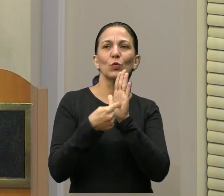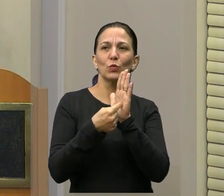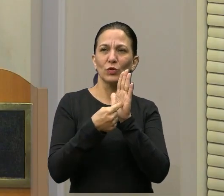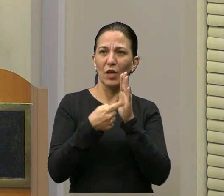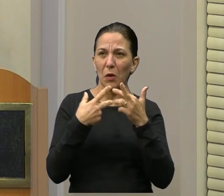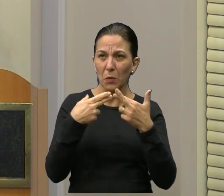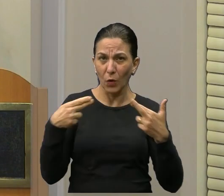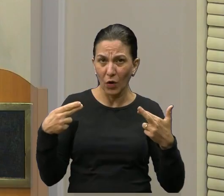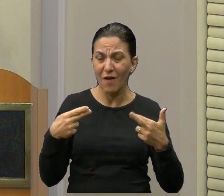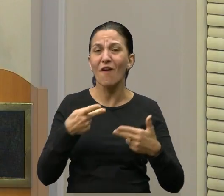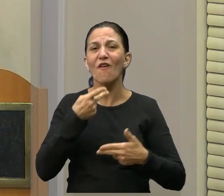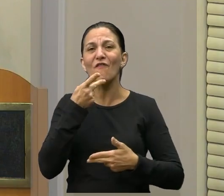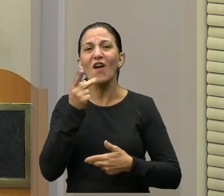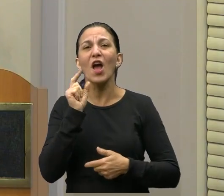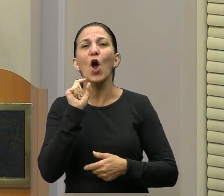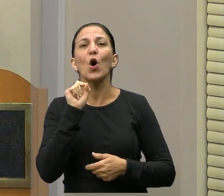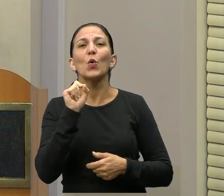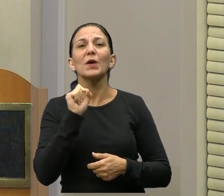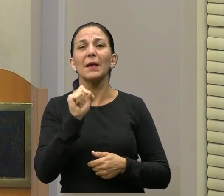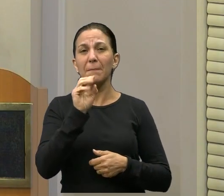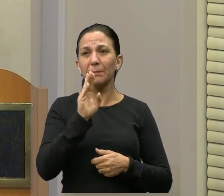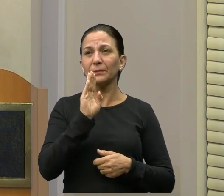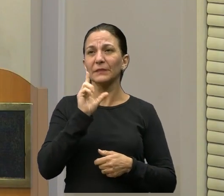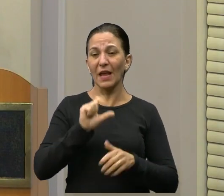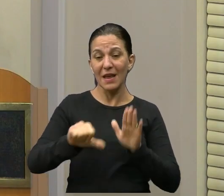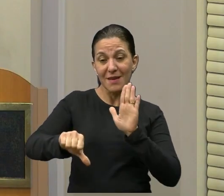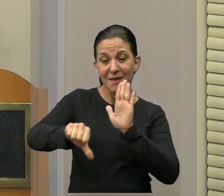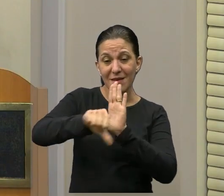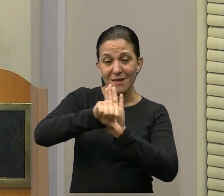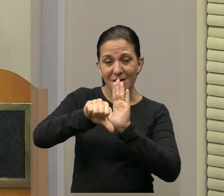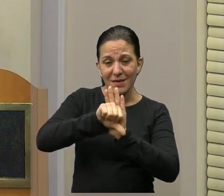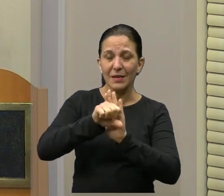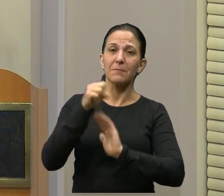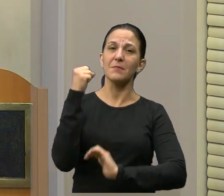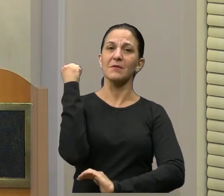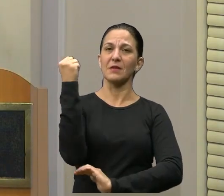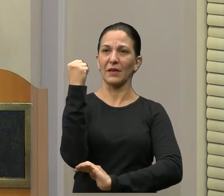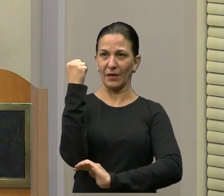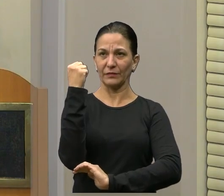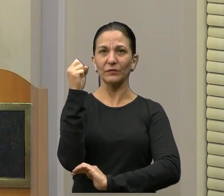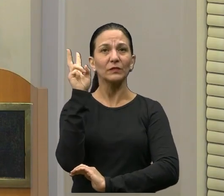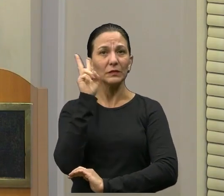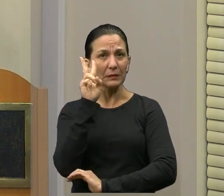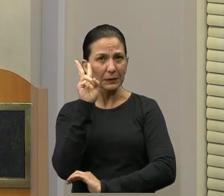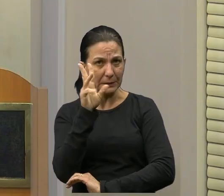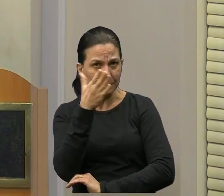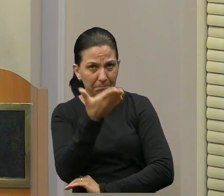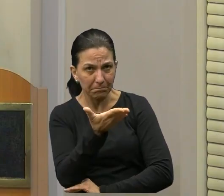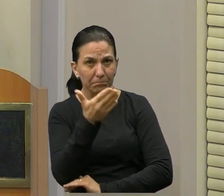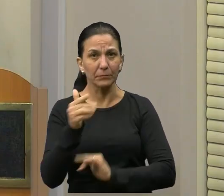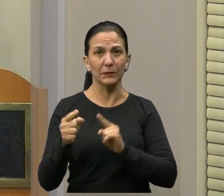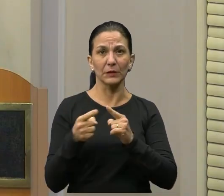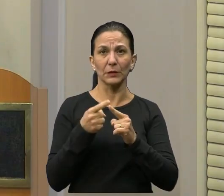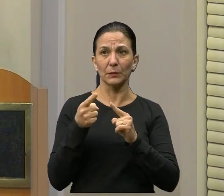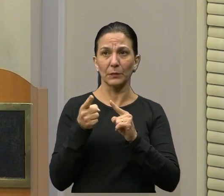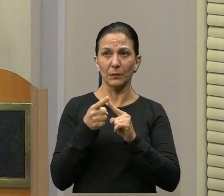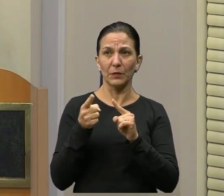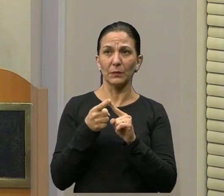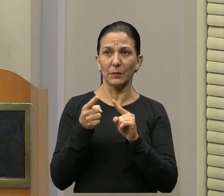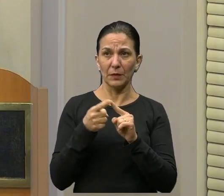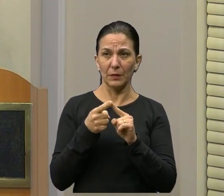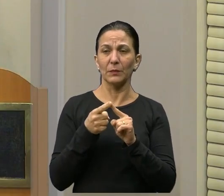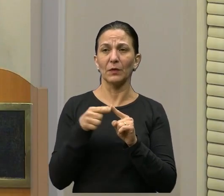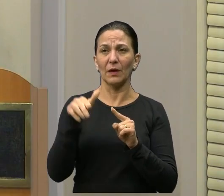alguns casos, fala que poderia, inclusive, configurar crimes mais gravosos. Lembremos alguns. Primeiro, violação